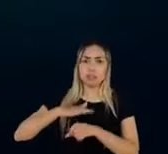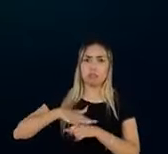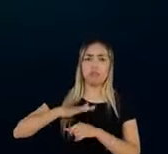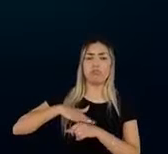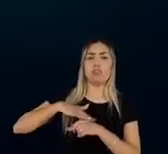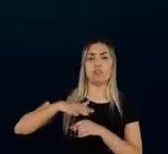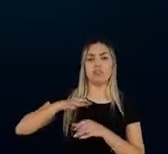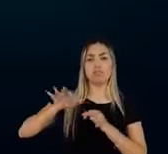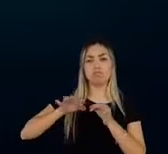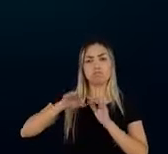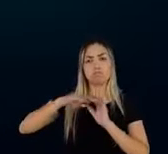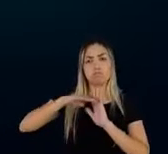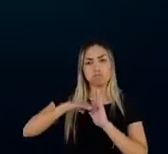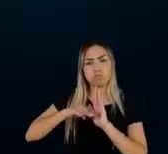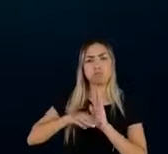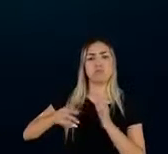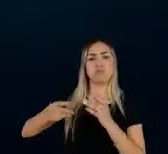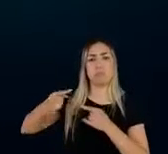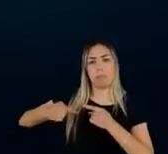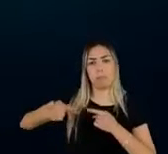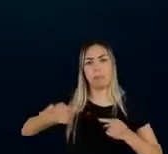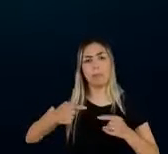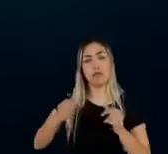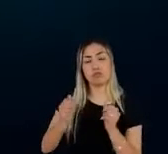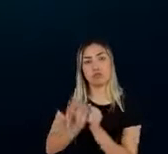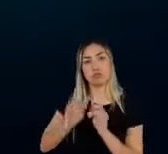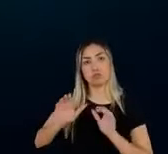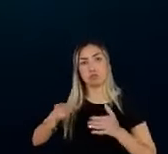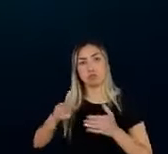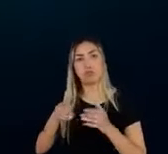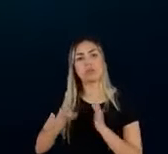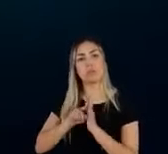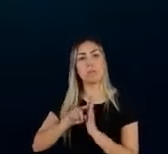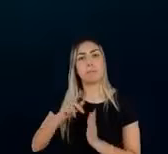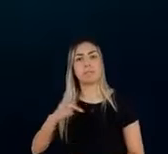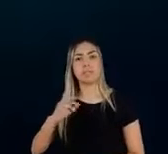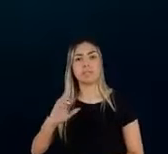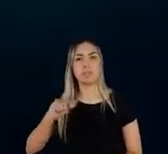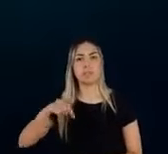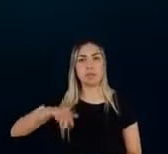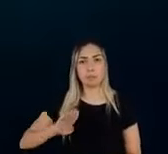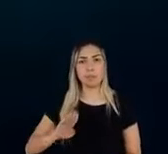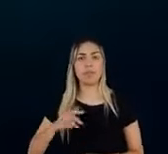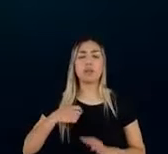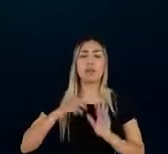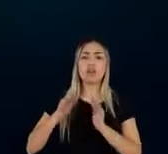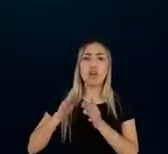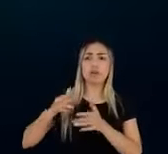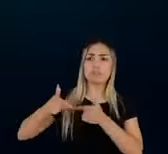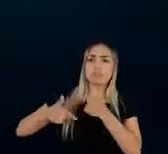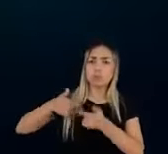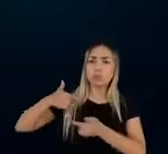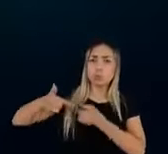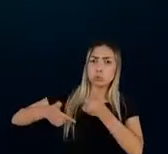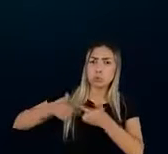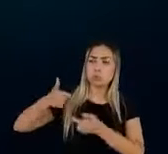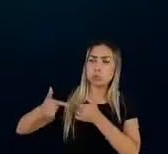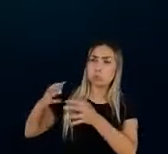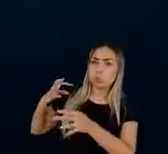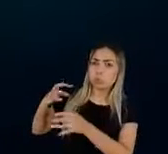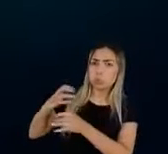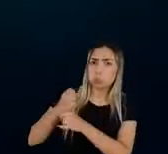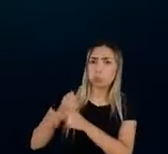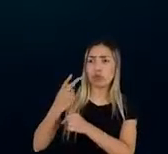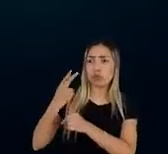escritório de advocacia junto com a máquina esse e com cpqb e fez o trabalho de dois anos ali muito extenso plano é